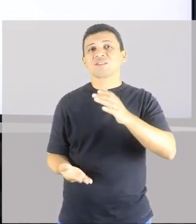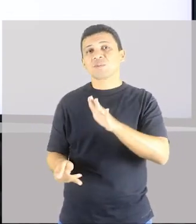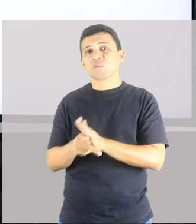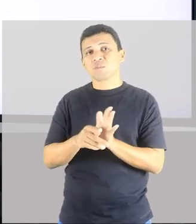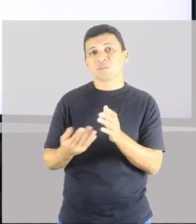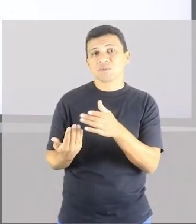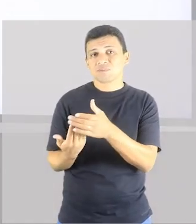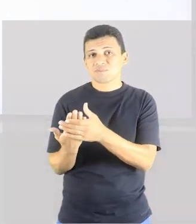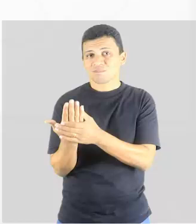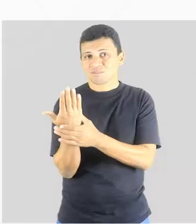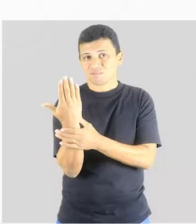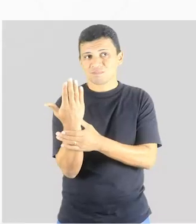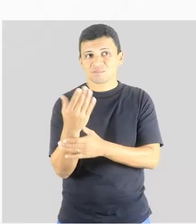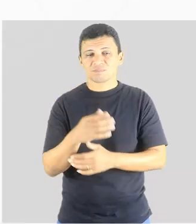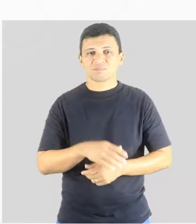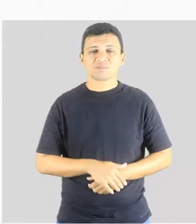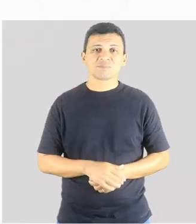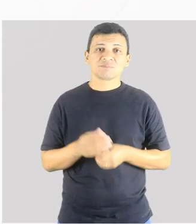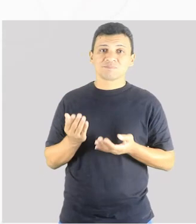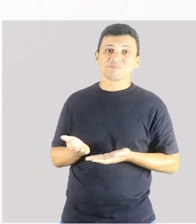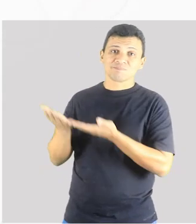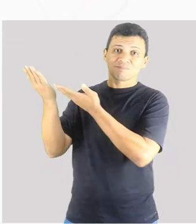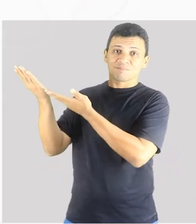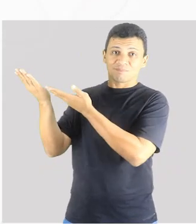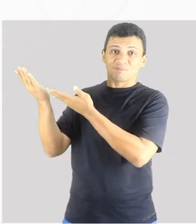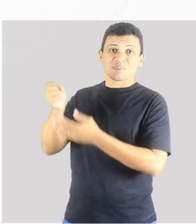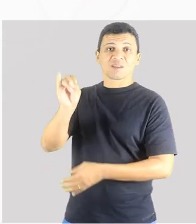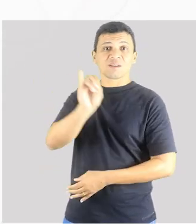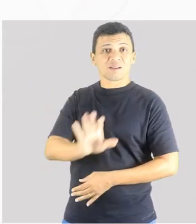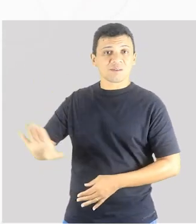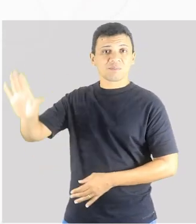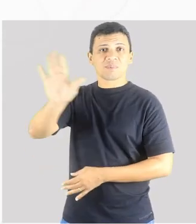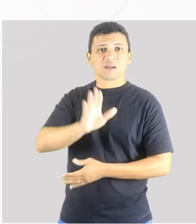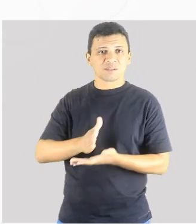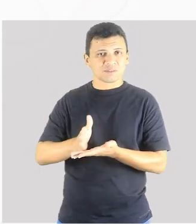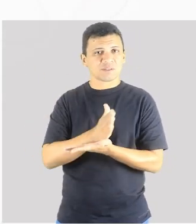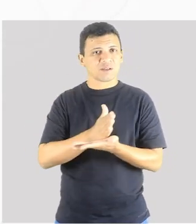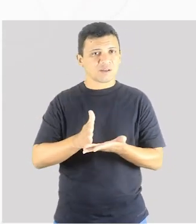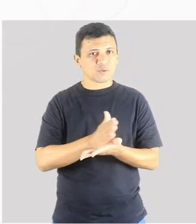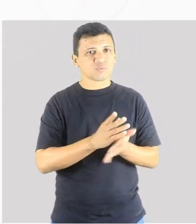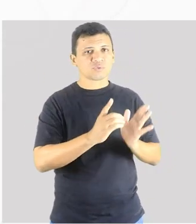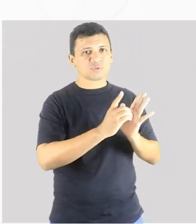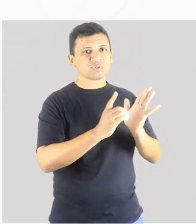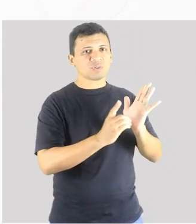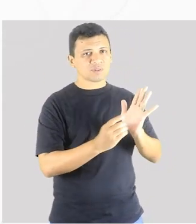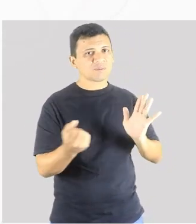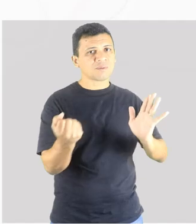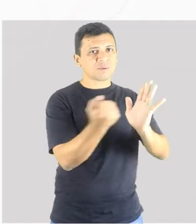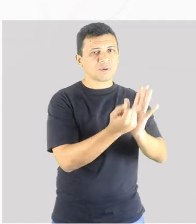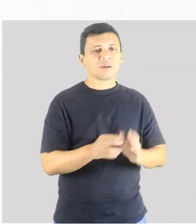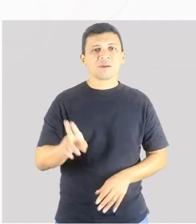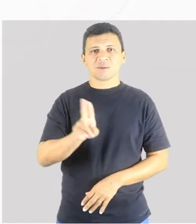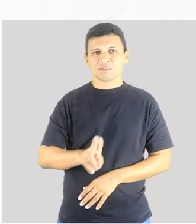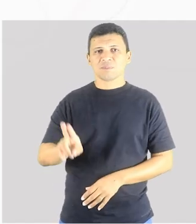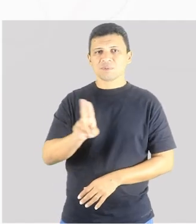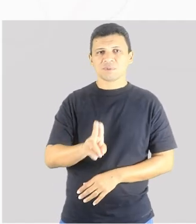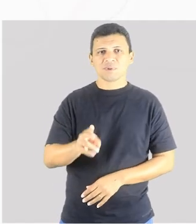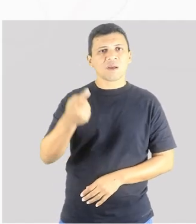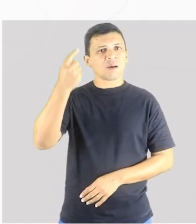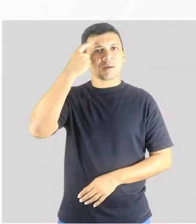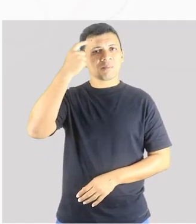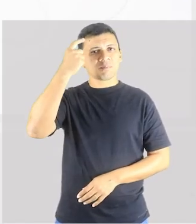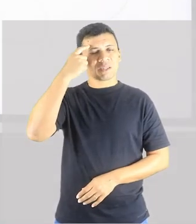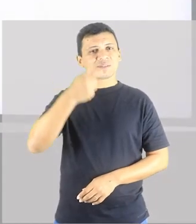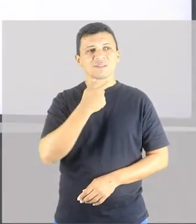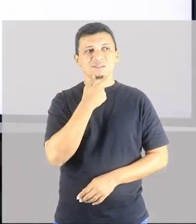impressão. Aqui eu coloquei para vocês imagens de alguns dicionários que são muito utilizados quando a gente pensa no nosso